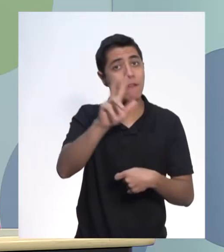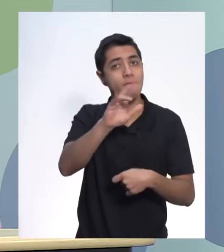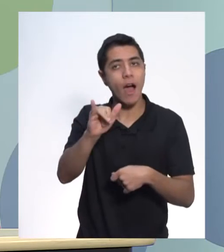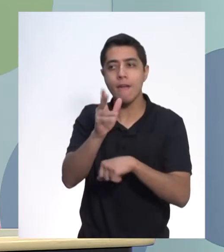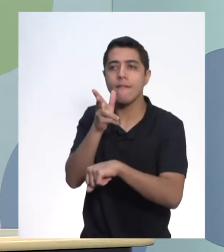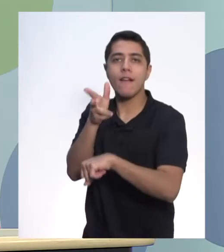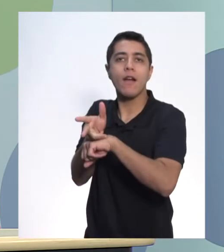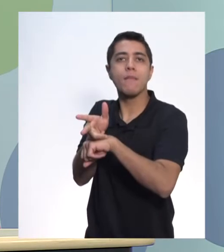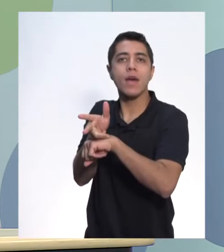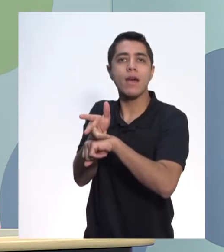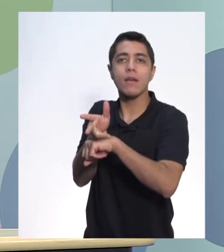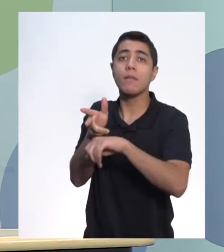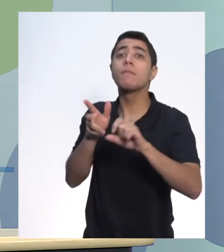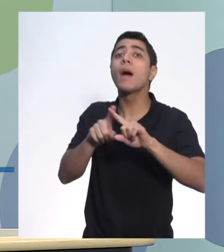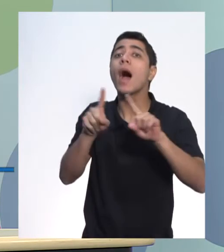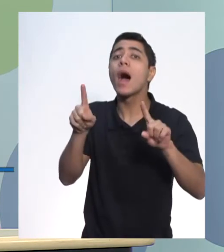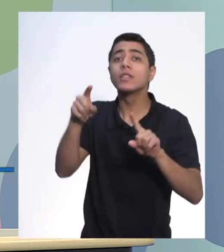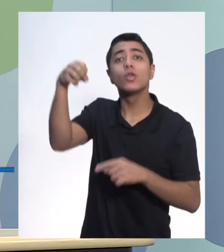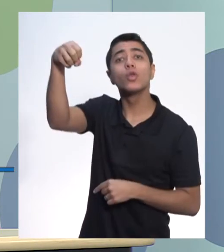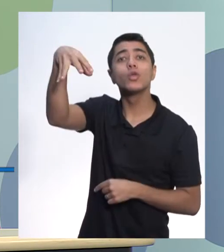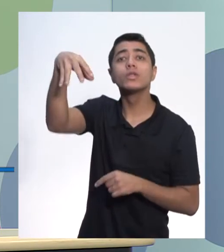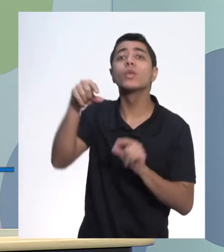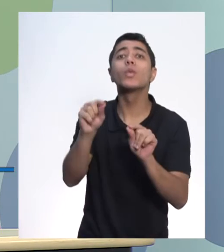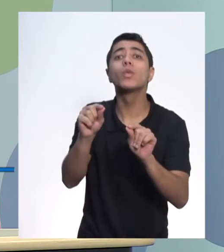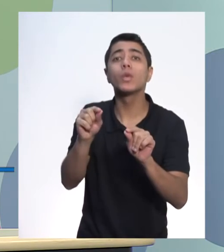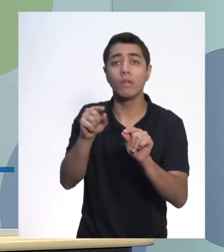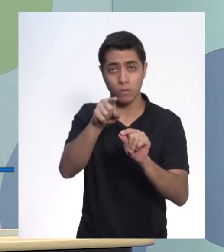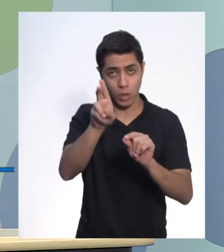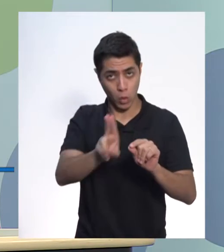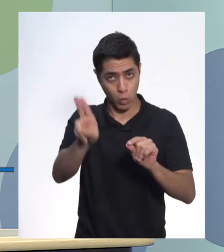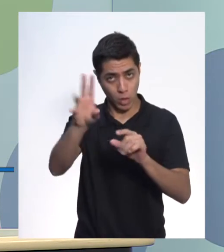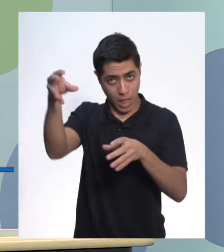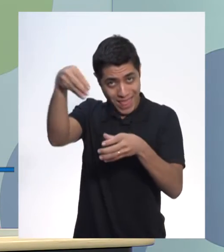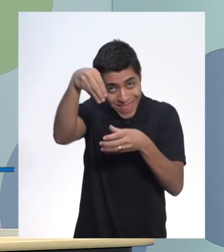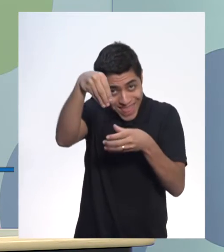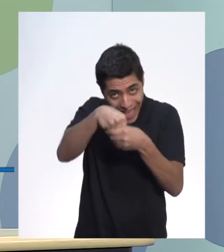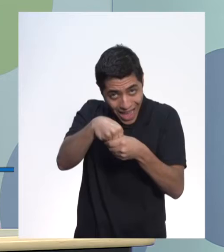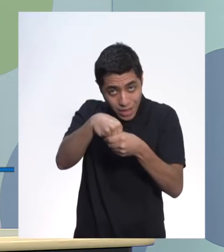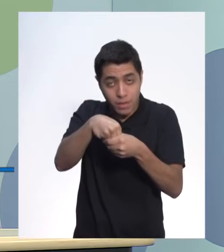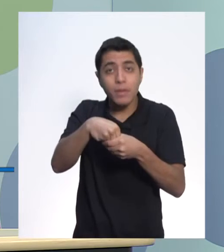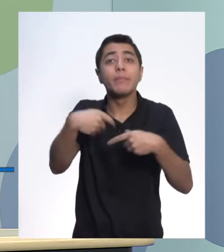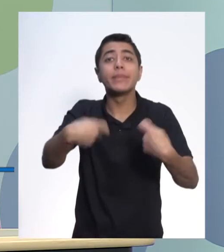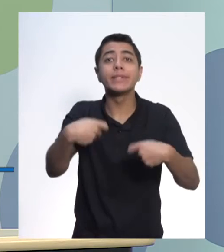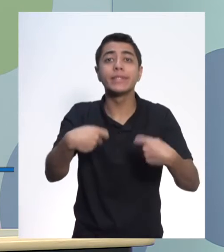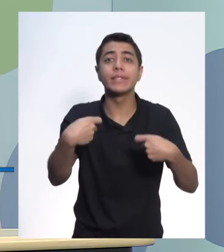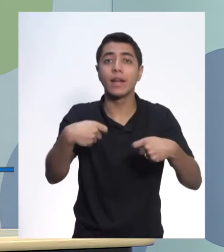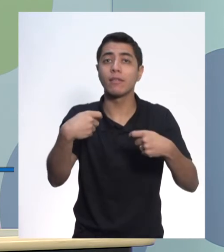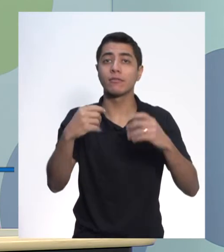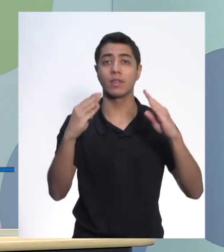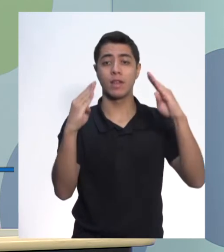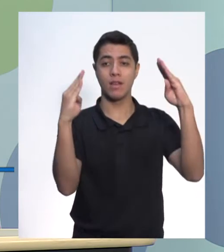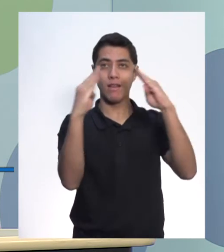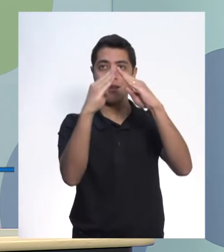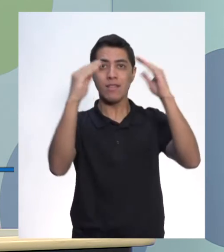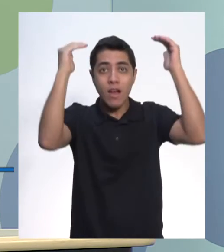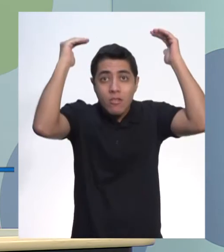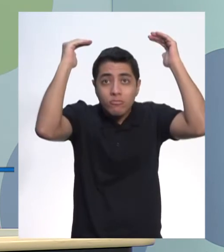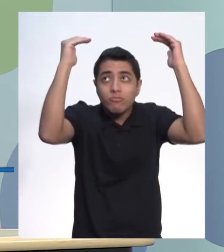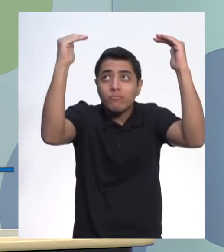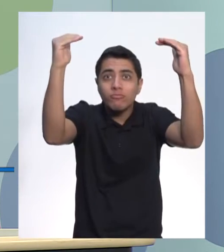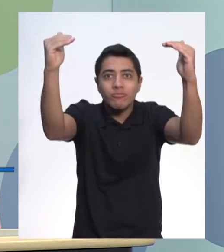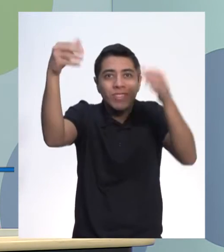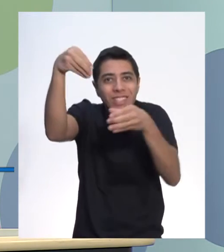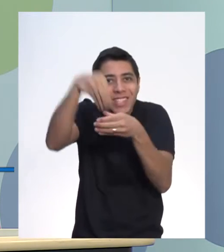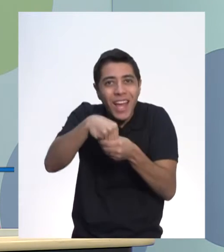eu vou usar. Se eu estou usando no interior, eu tenho que pensar em iluminação artificial. Como é que eu vou adequar essa iluminação para ela ser a luz